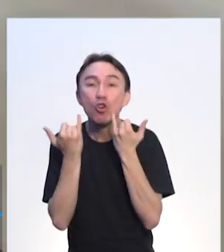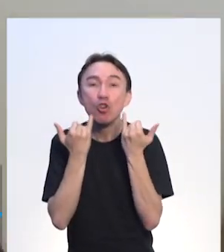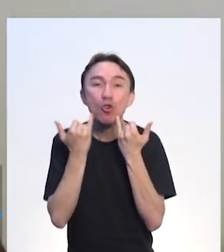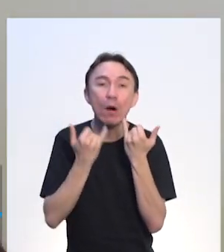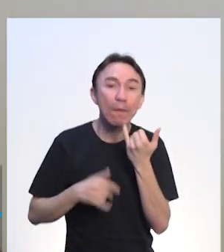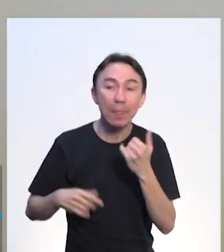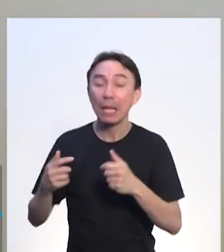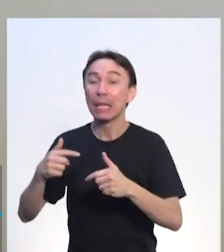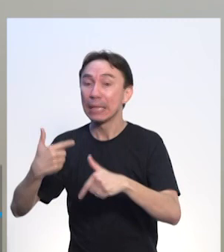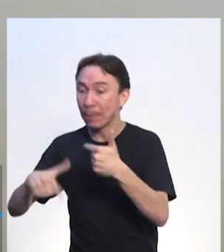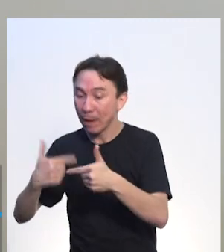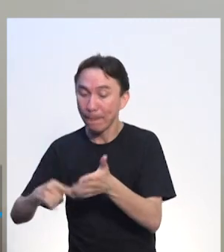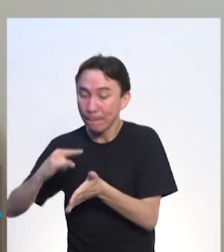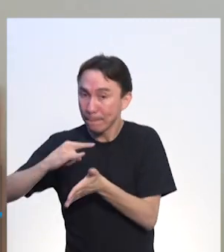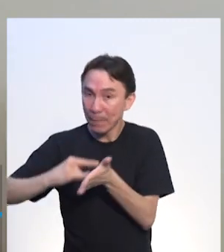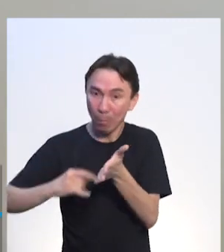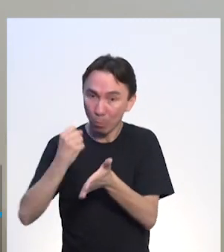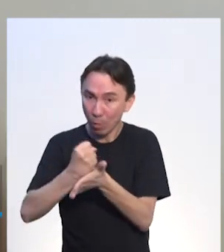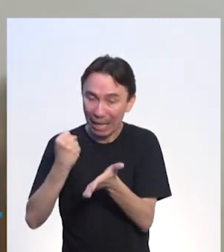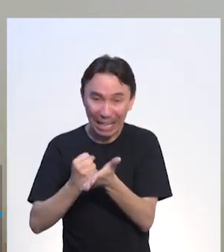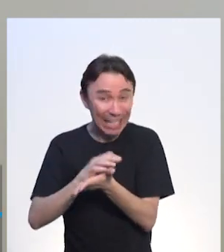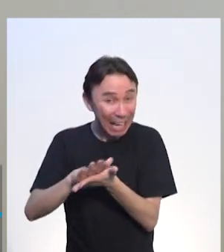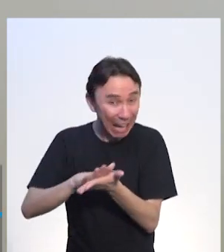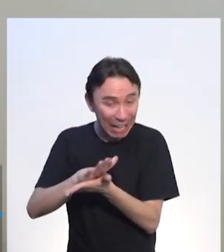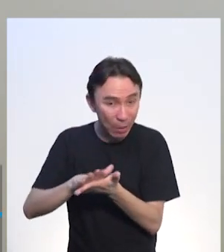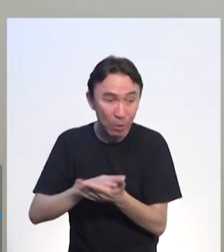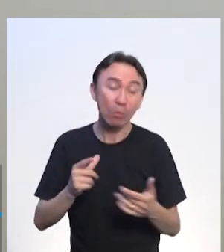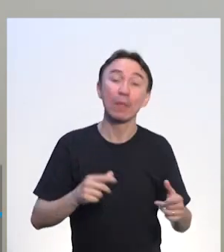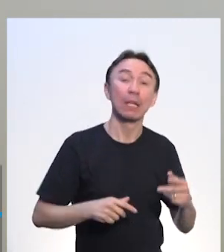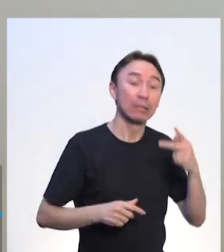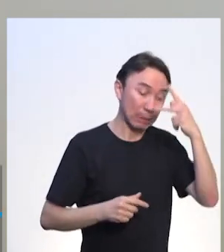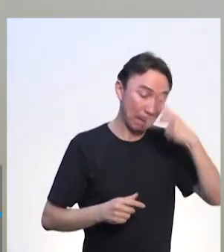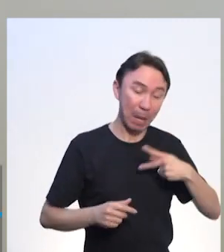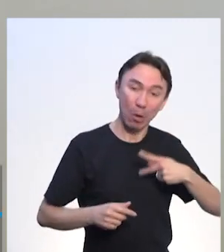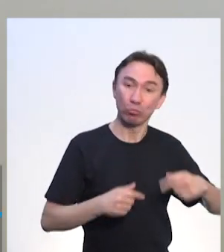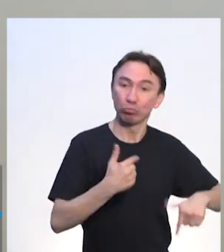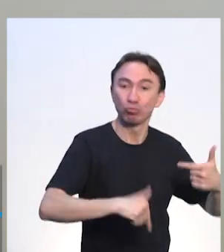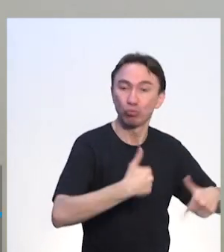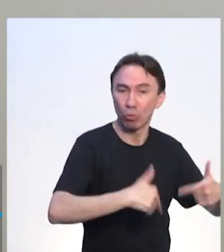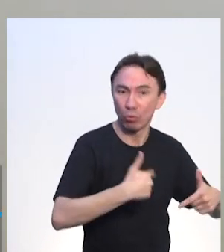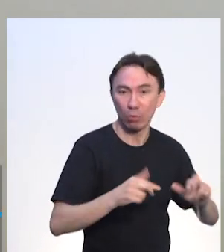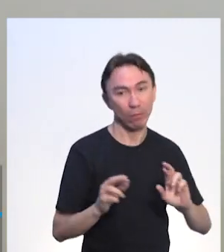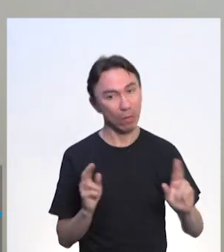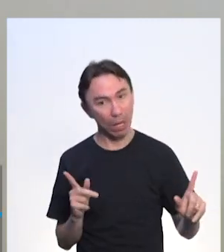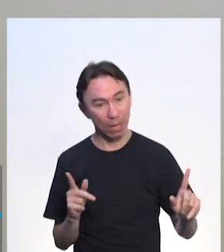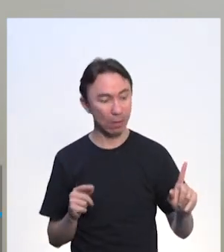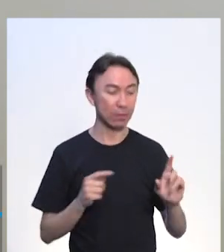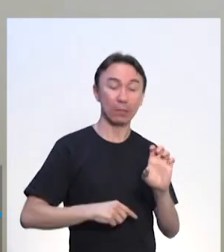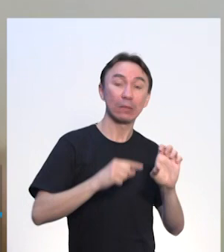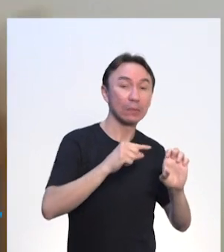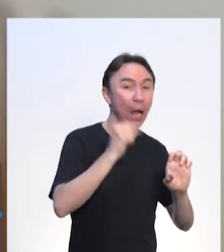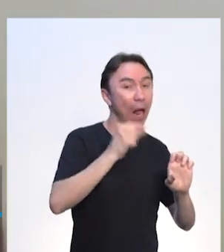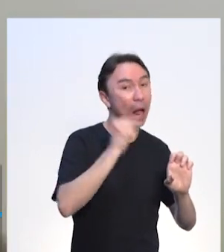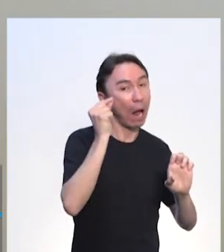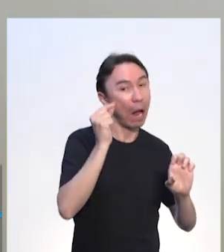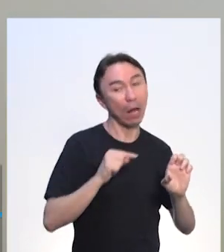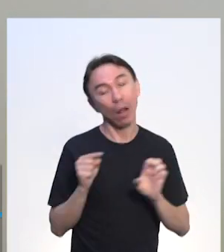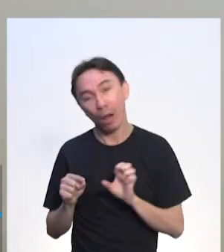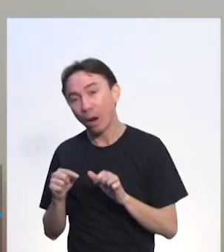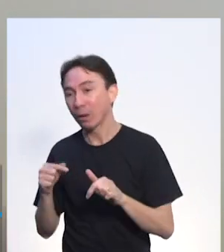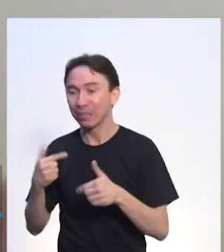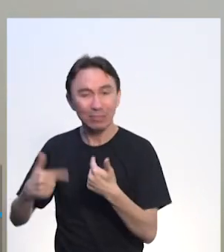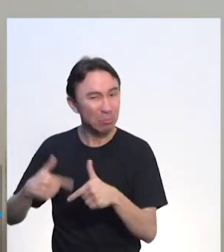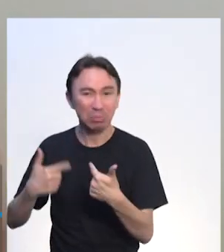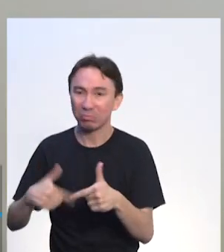trabalho informal e o trabalho autônomo do empreendedorismo, porque a gente precisa saber se esse trabalhador